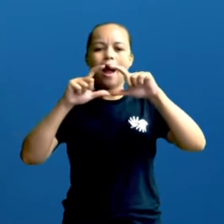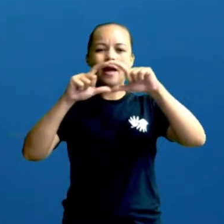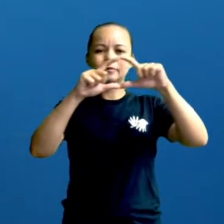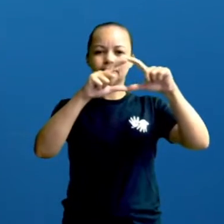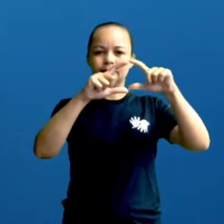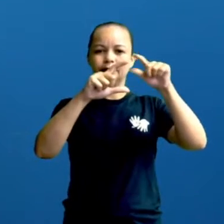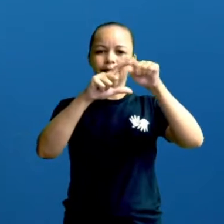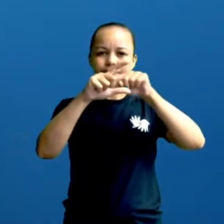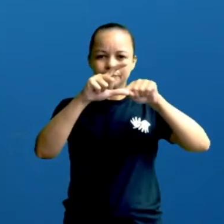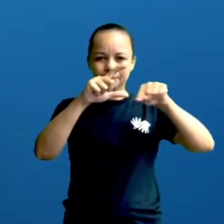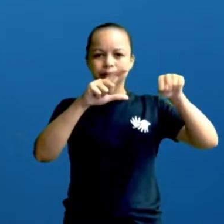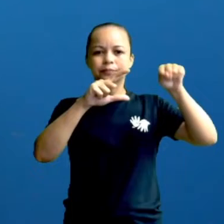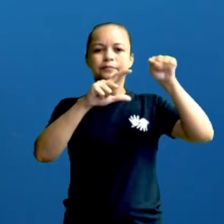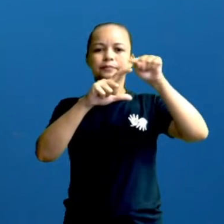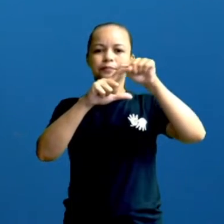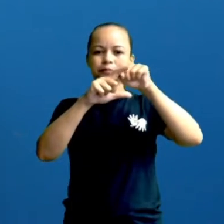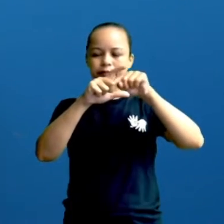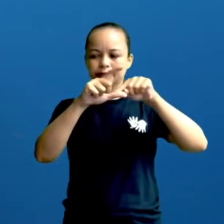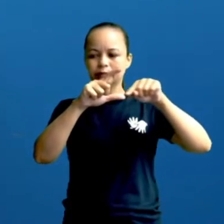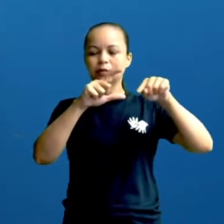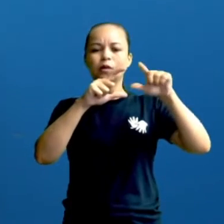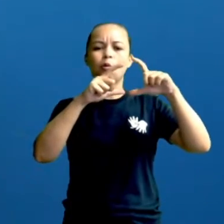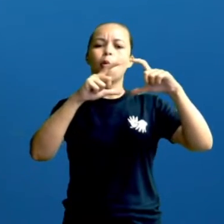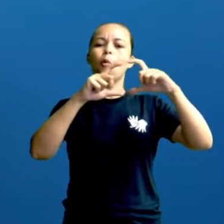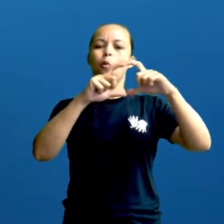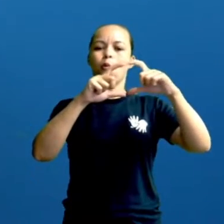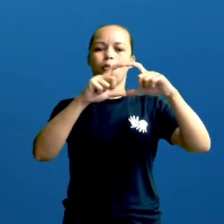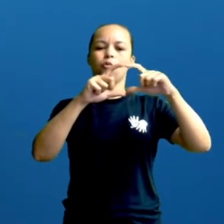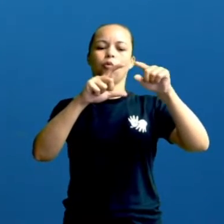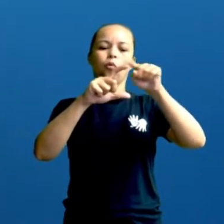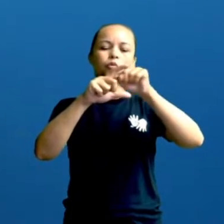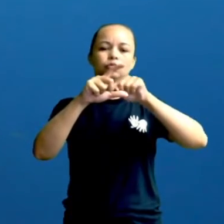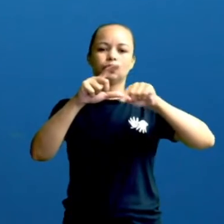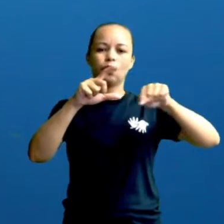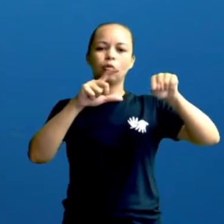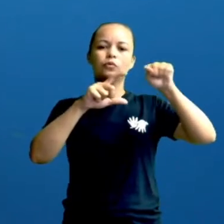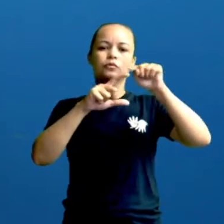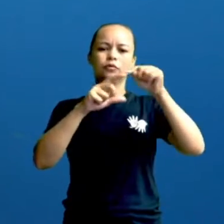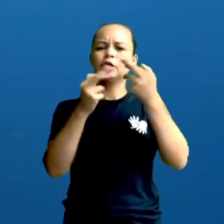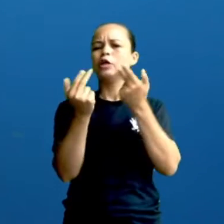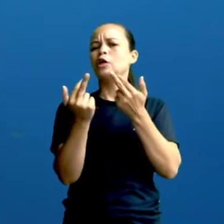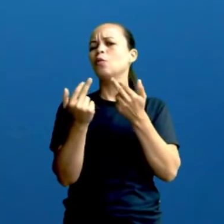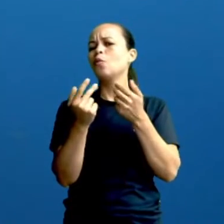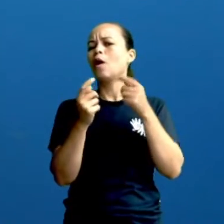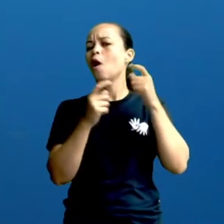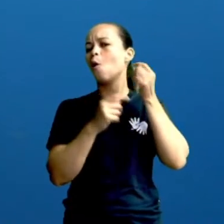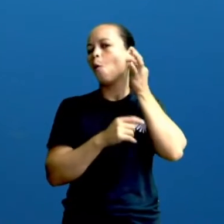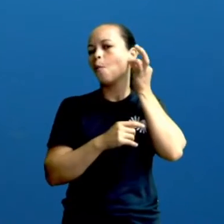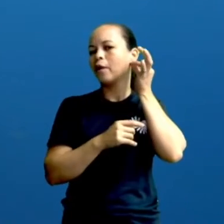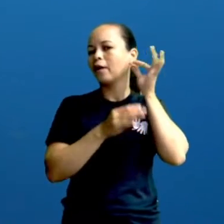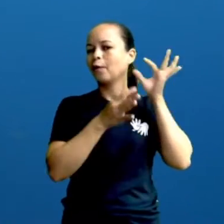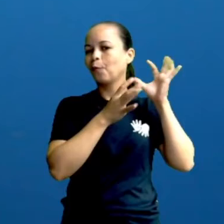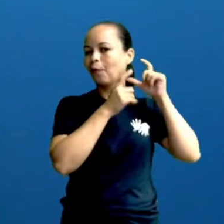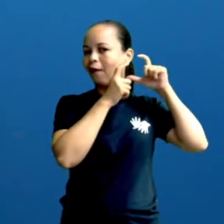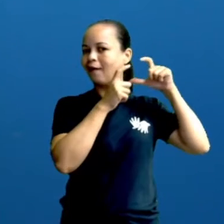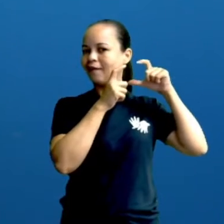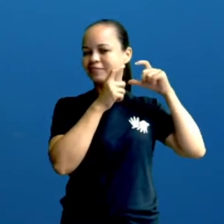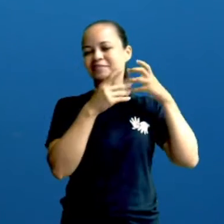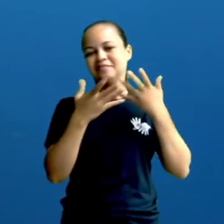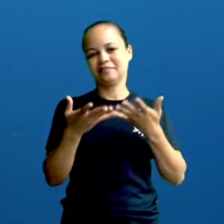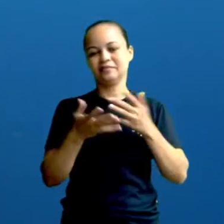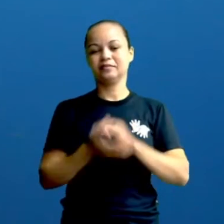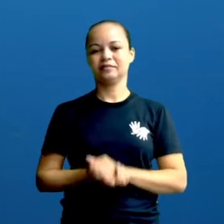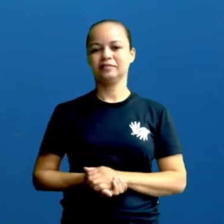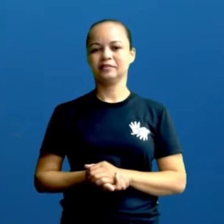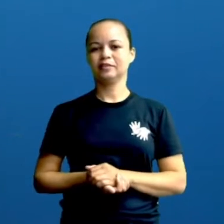circunferência, é só o contorno, igual o brinco aqui, ó. Ó o brinco da tia.